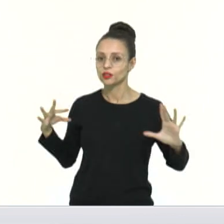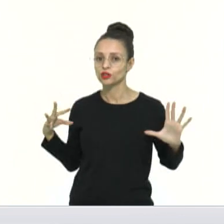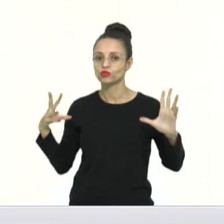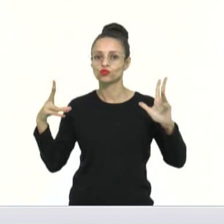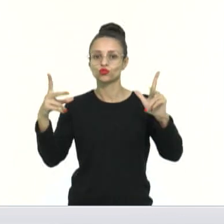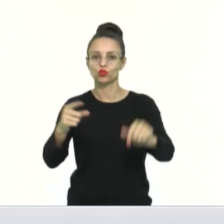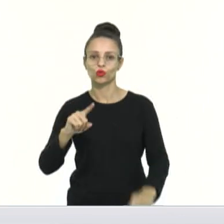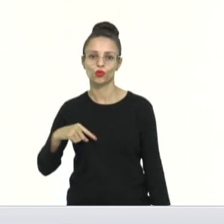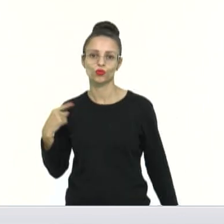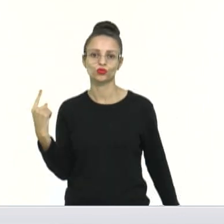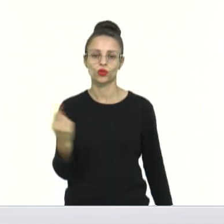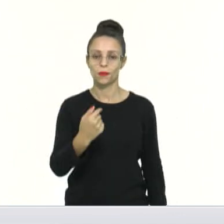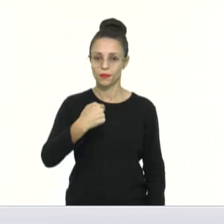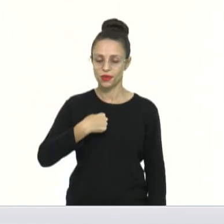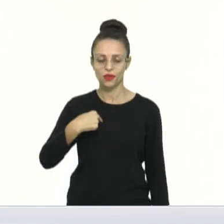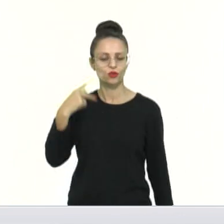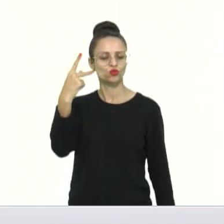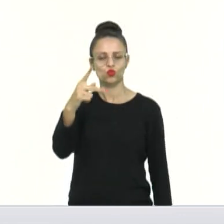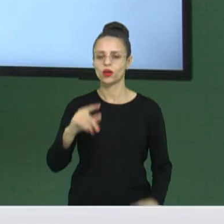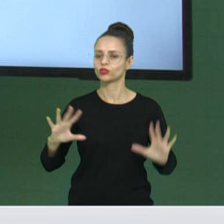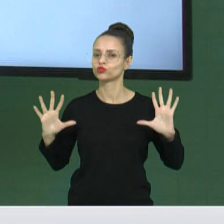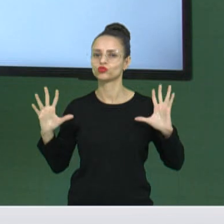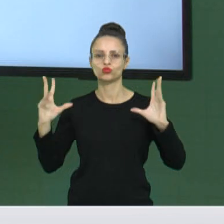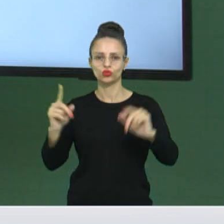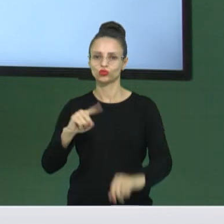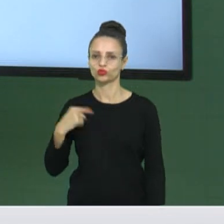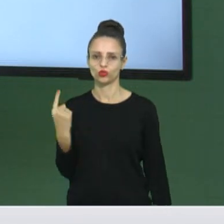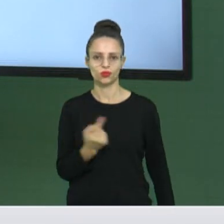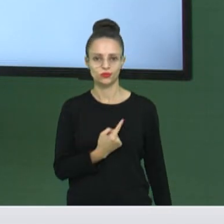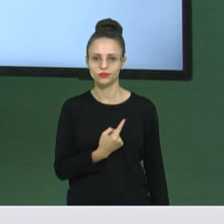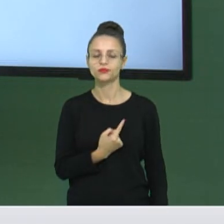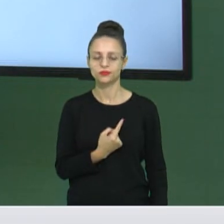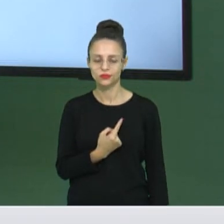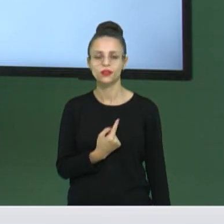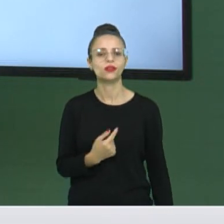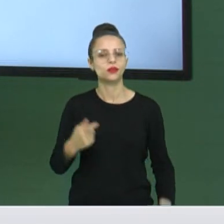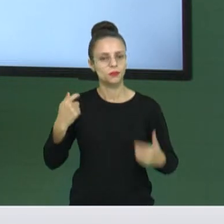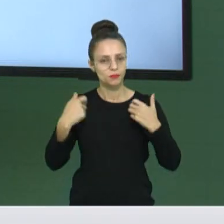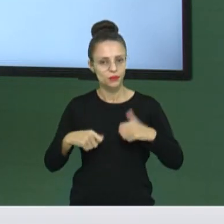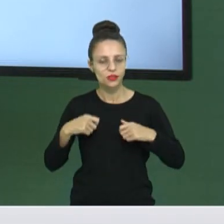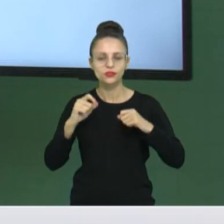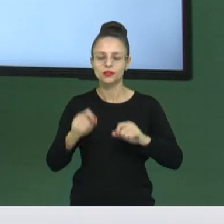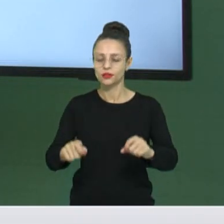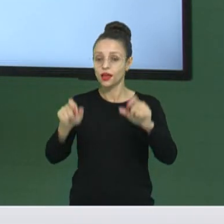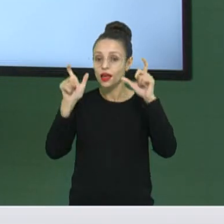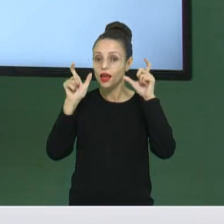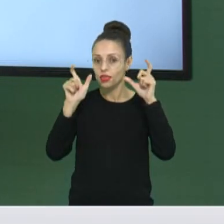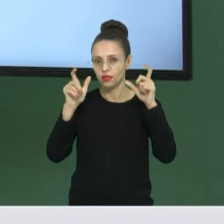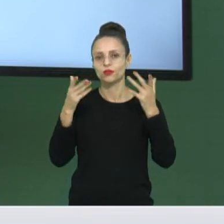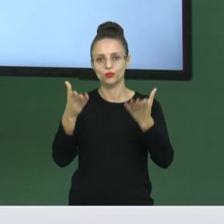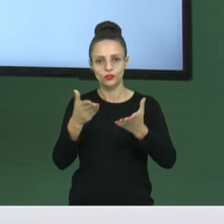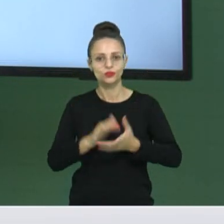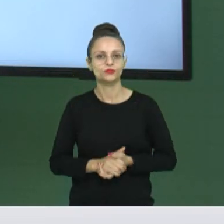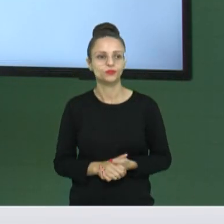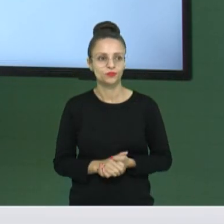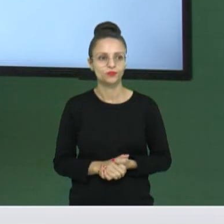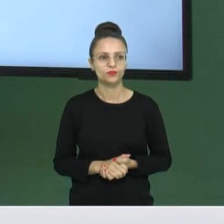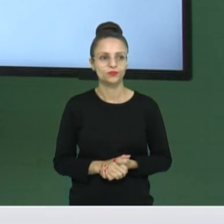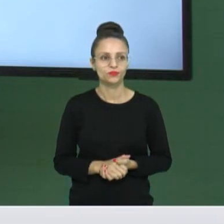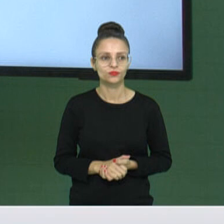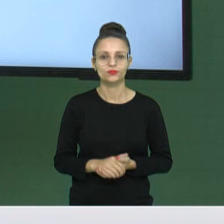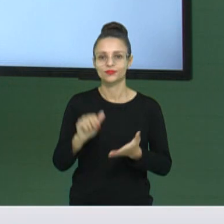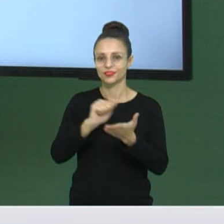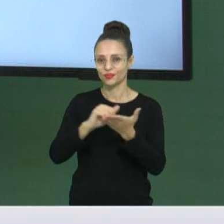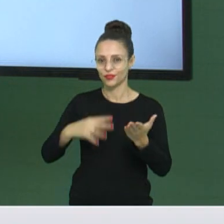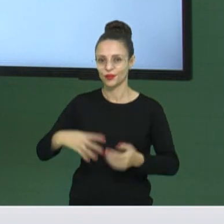de todos, é minha, é sua, é de todos nós. Nós temos que ficar atentos com isso, tá bom, pessoal?